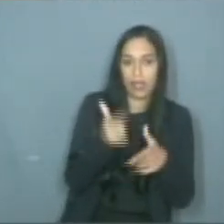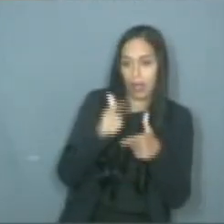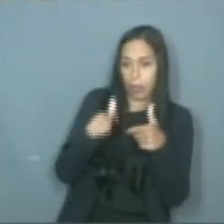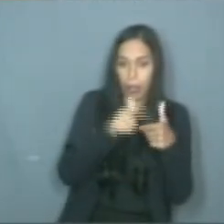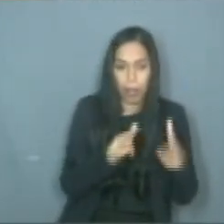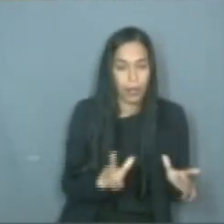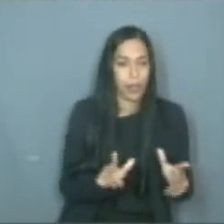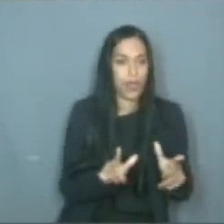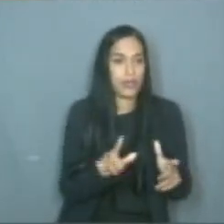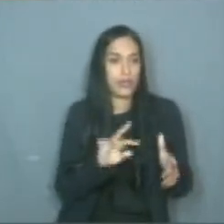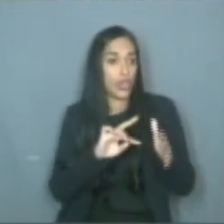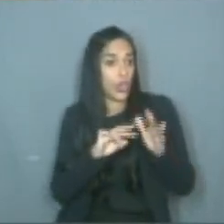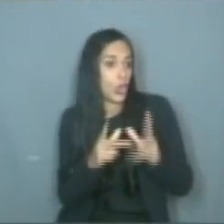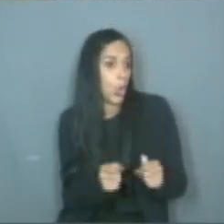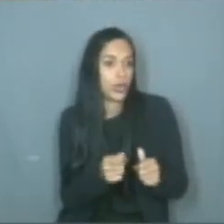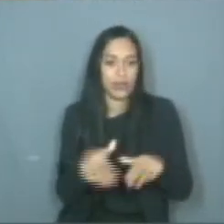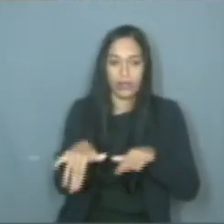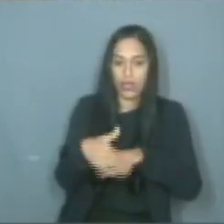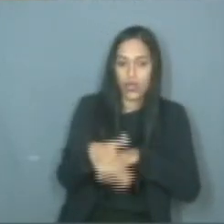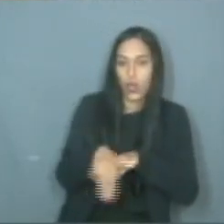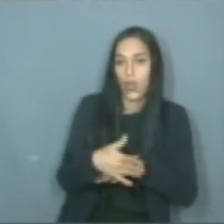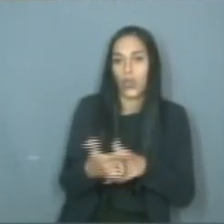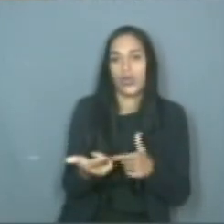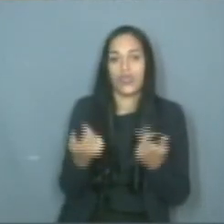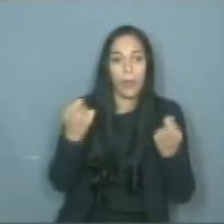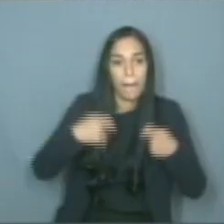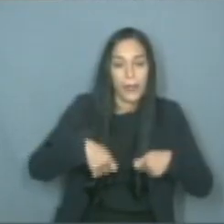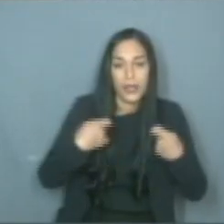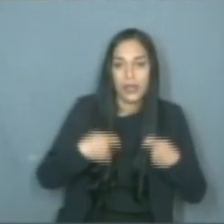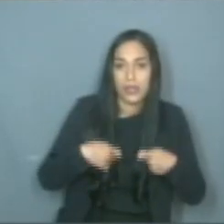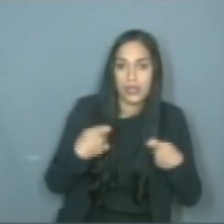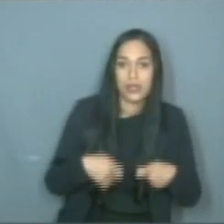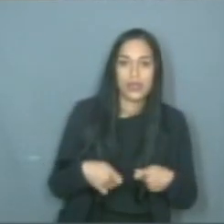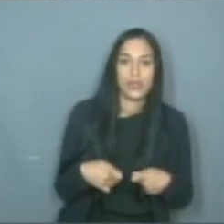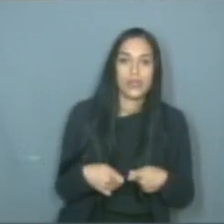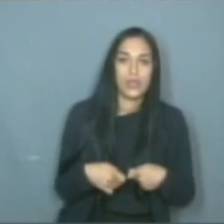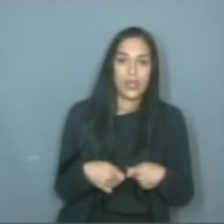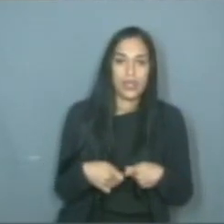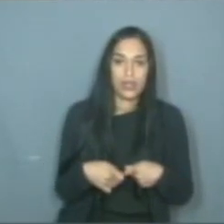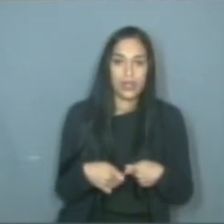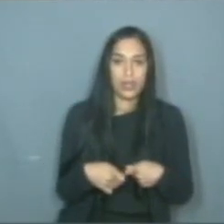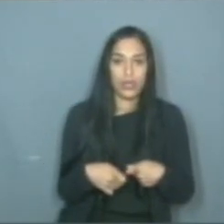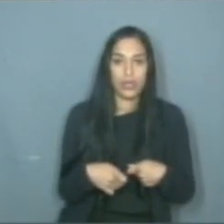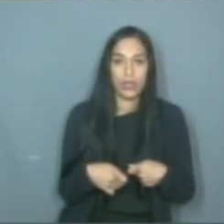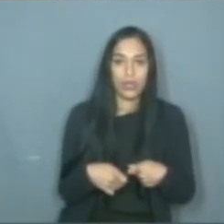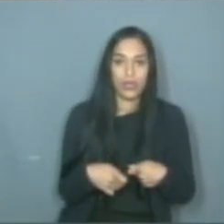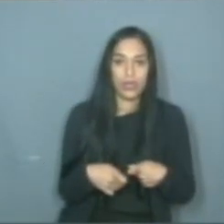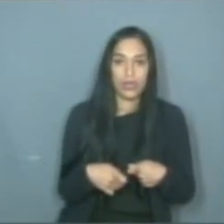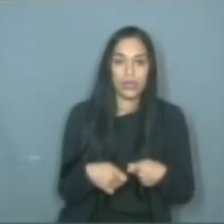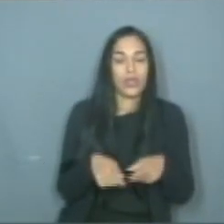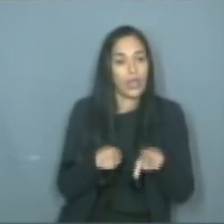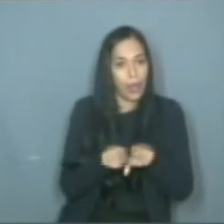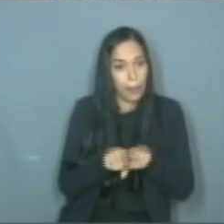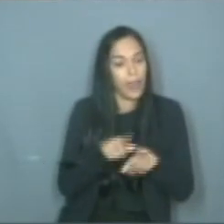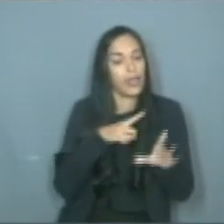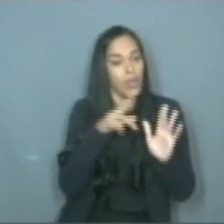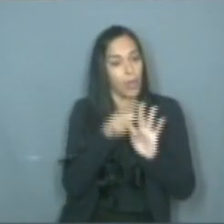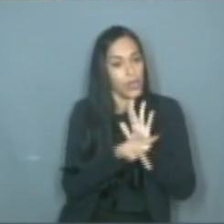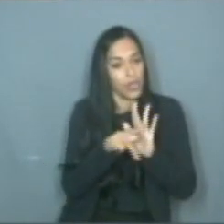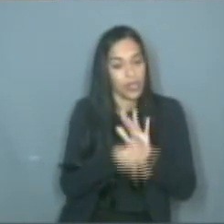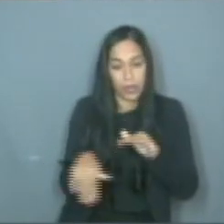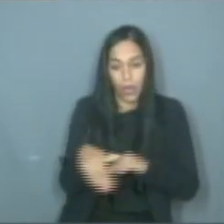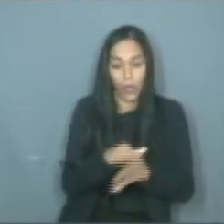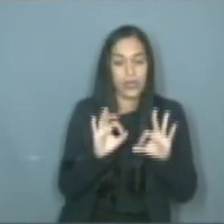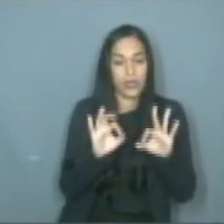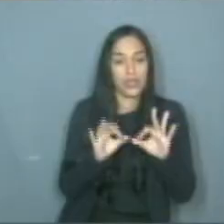tem obras, que todas as ruas estão precisando se encaixar, serem contempladas com o programa Rua Tinindo,